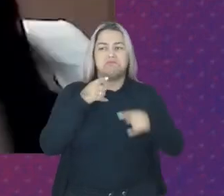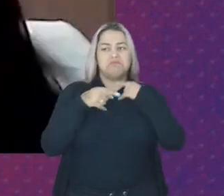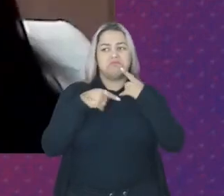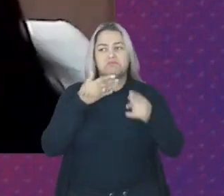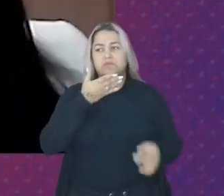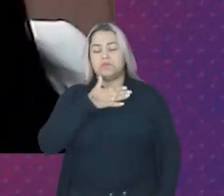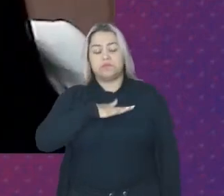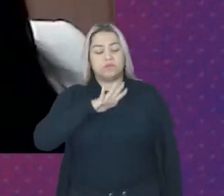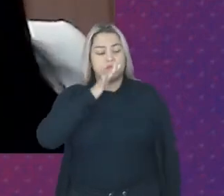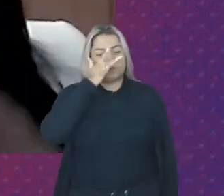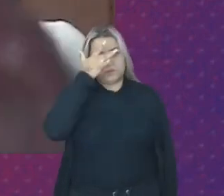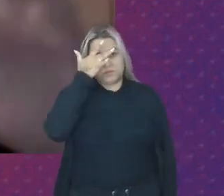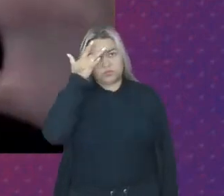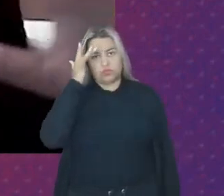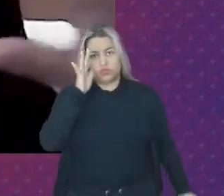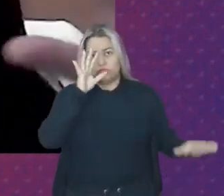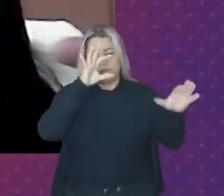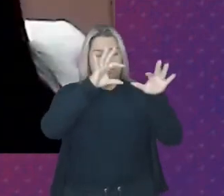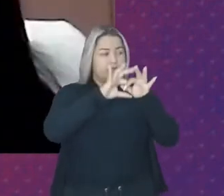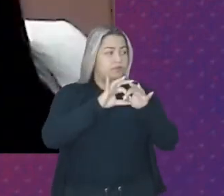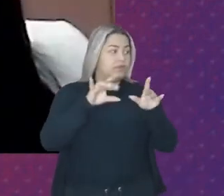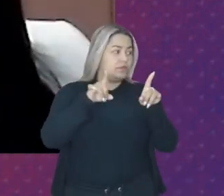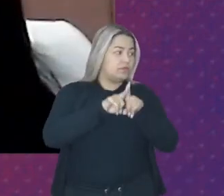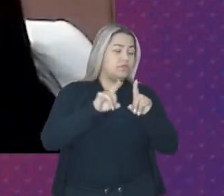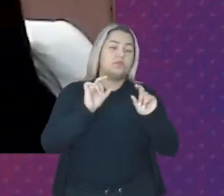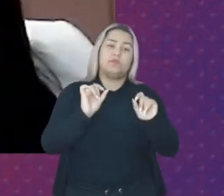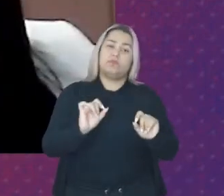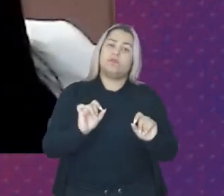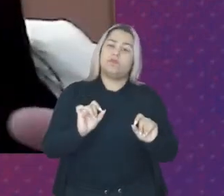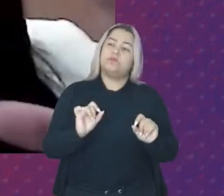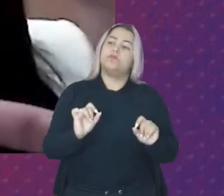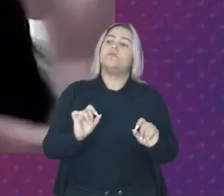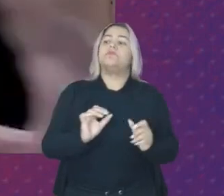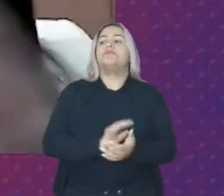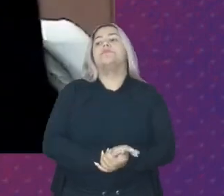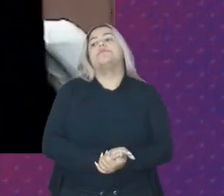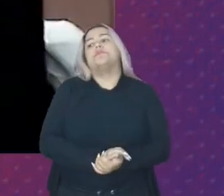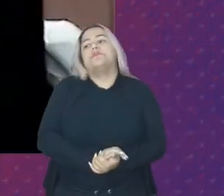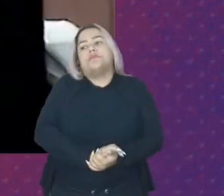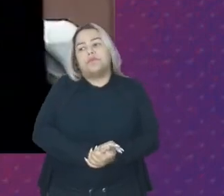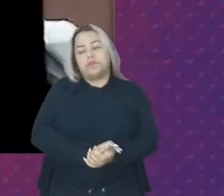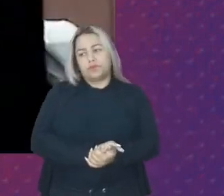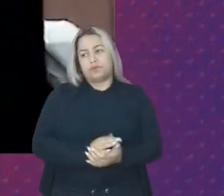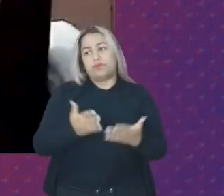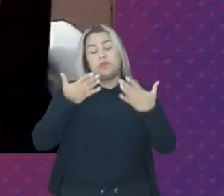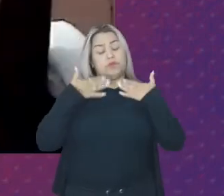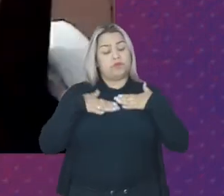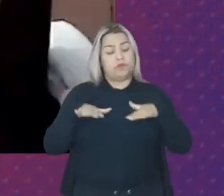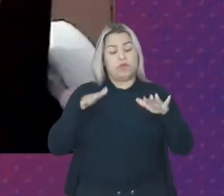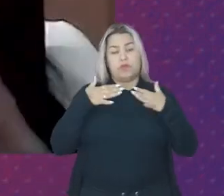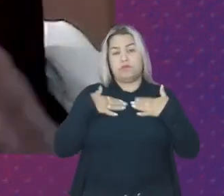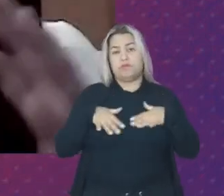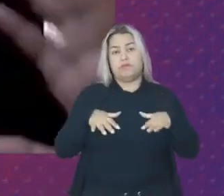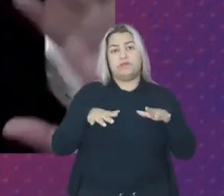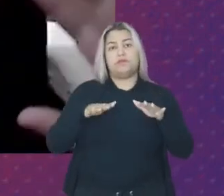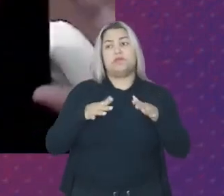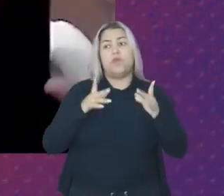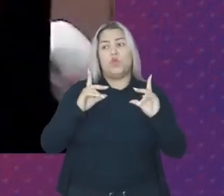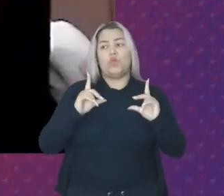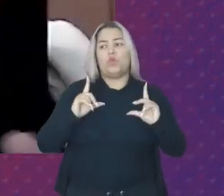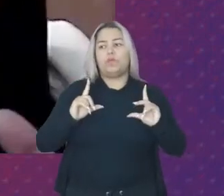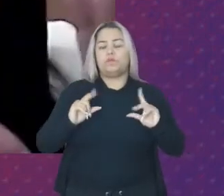as pessoas gostam de se conectar de maneira mais tranquila, mais suave.